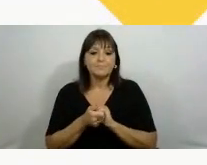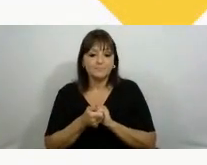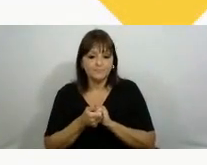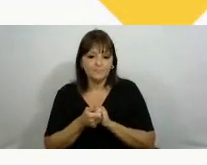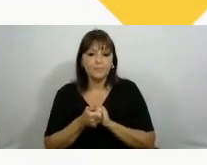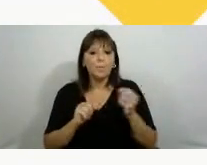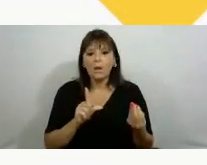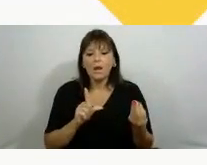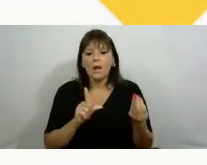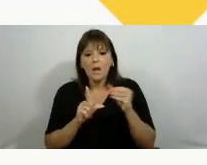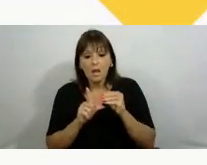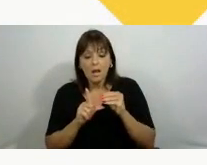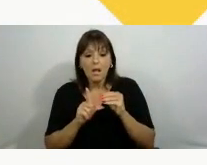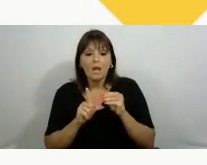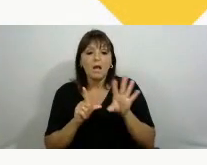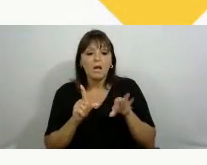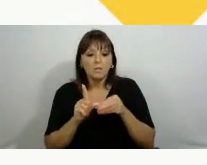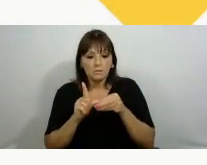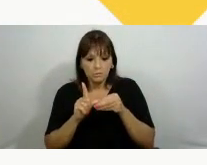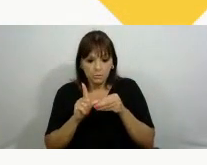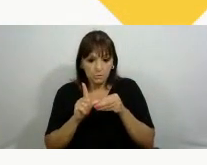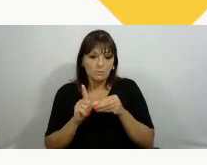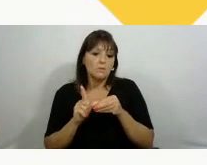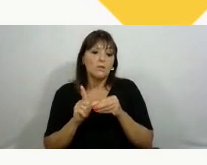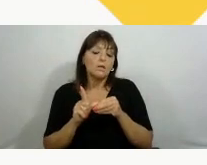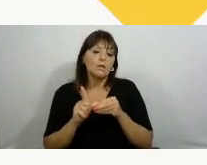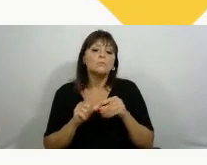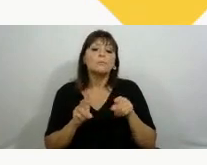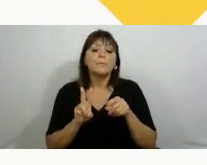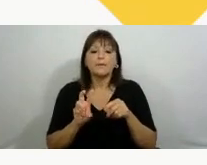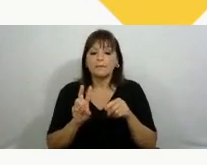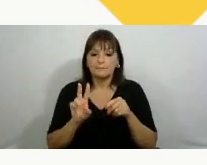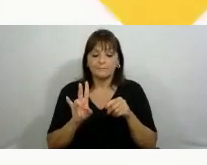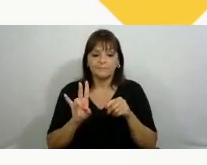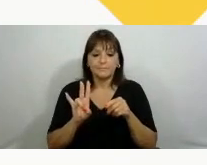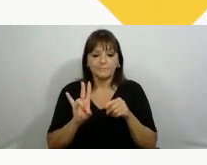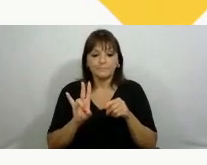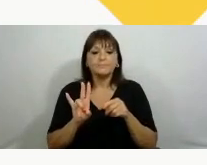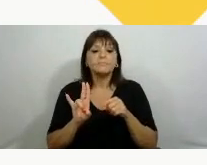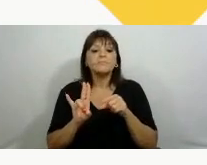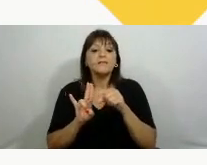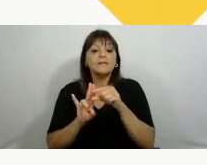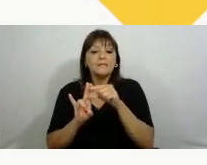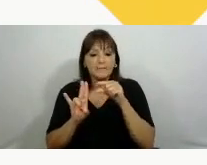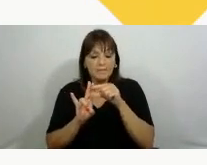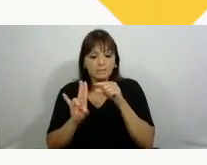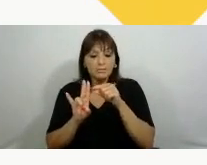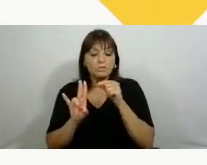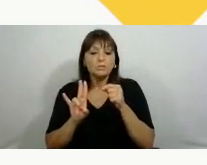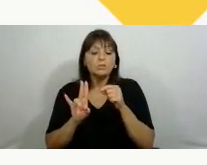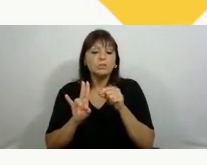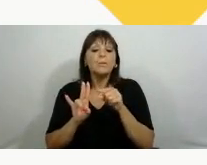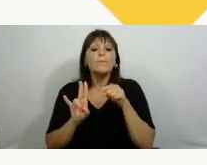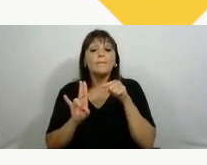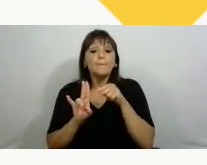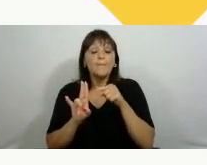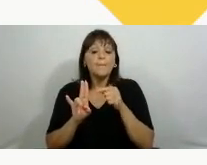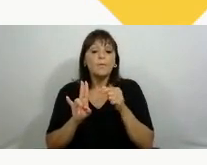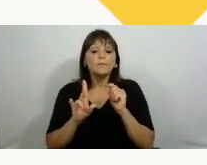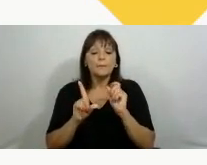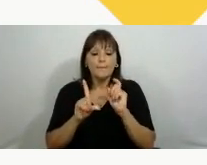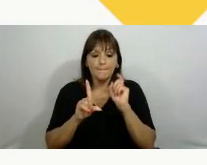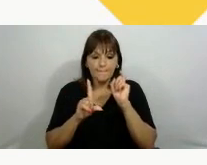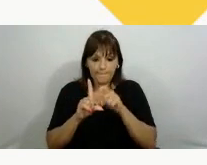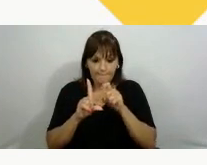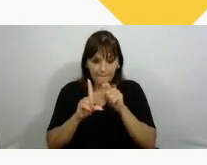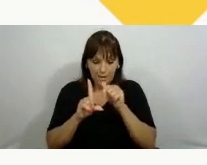no LinkedIn. Então, você vai lá na opção da publicação. Quando você for marcar a publicação, tem a opção,